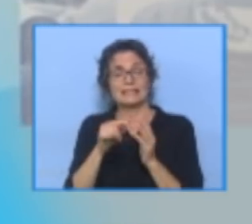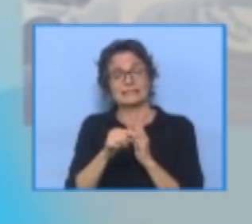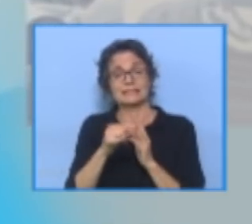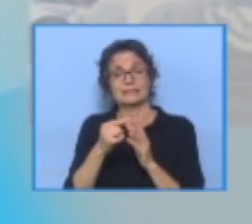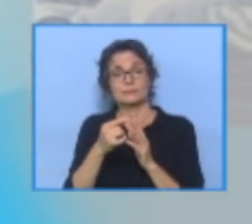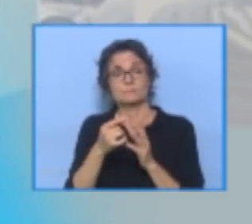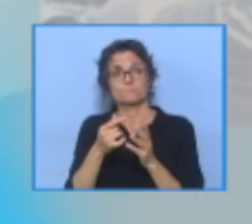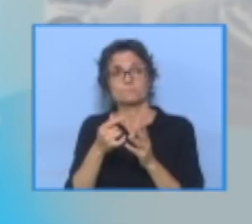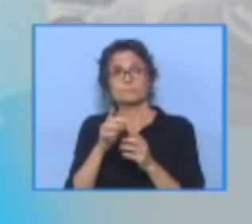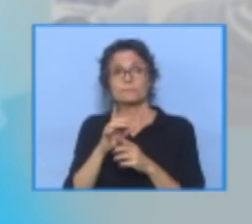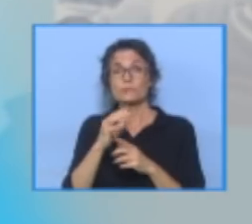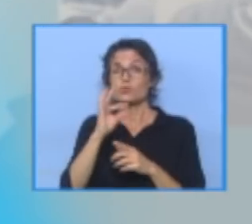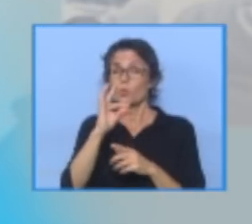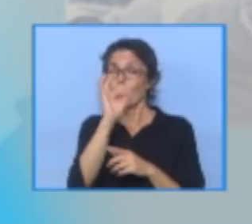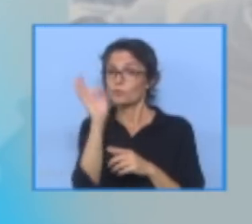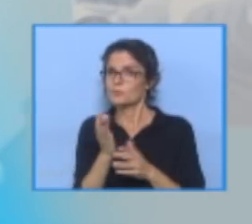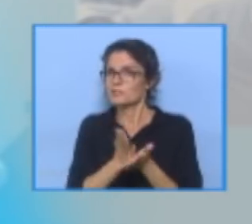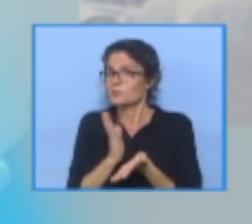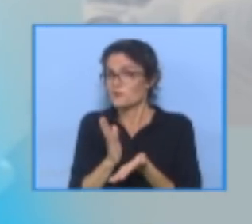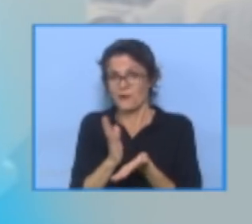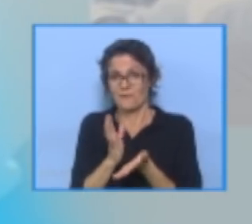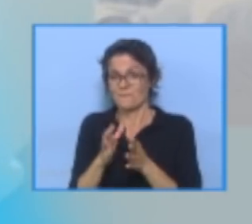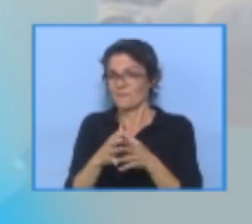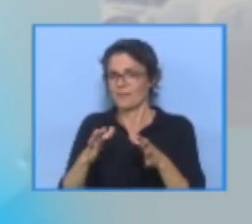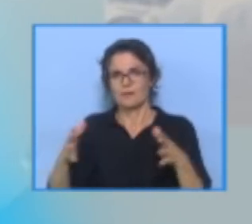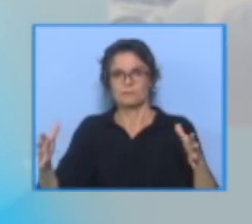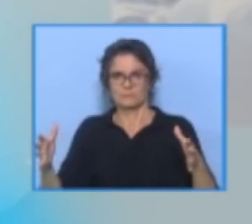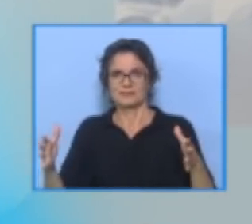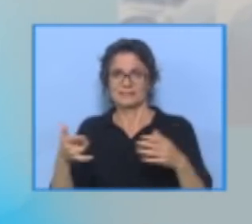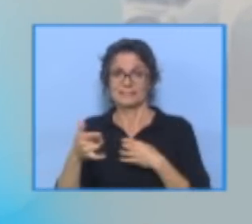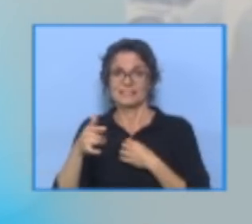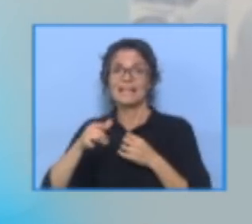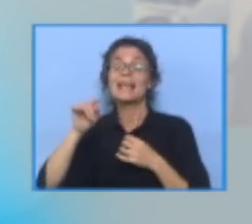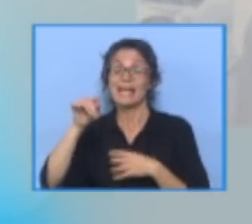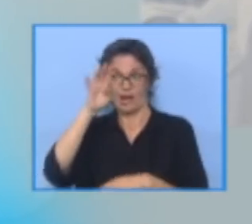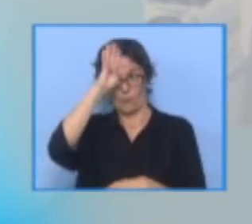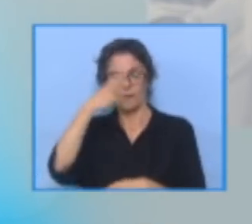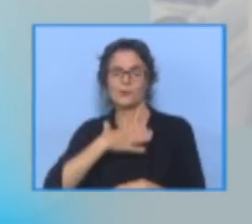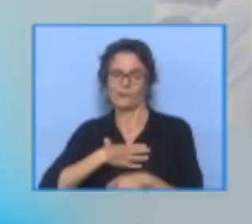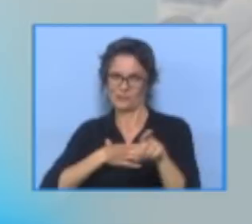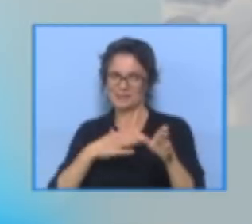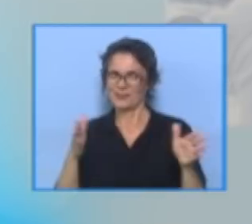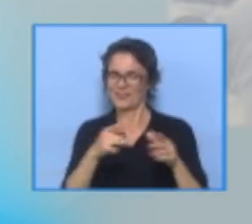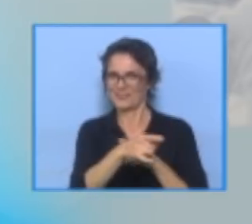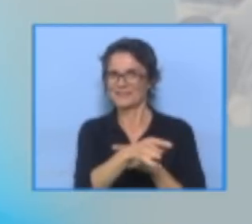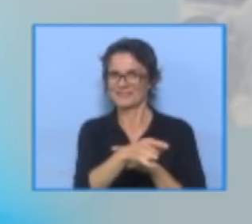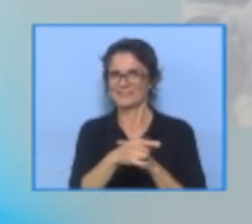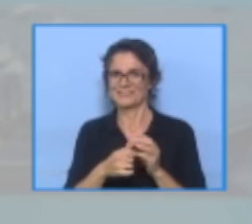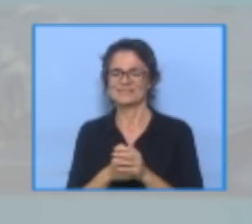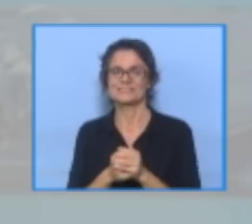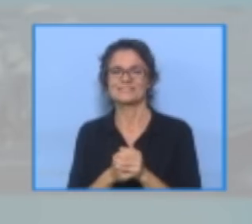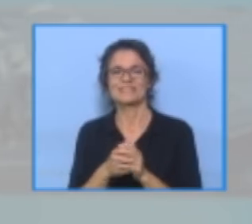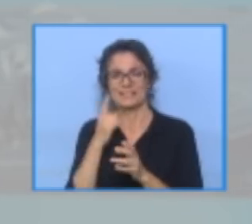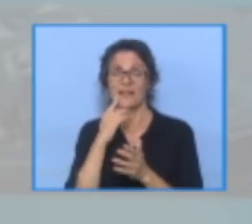uns 4% da população. É por aí que o Papa gosta de andar, não é? Sim, é verdade. É verdade.